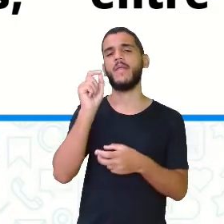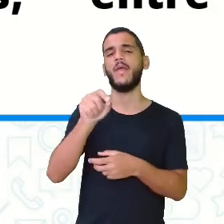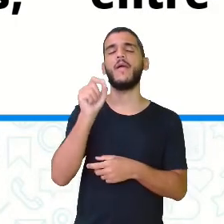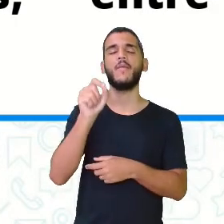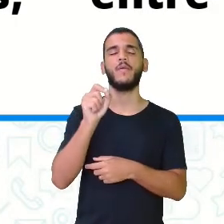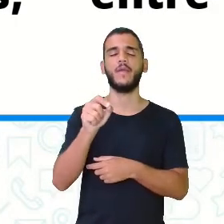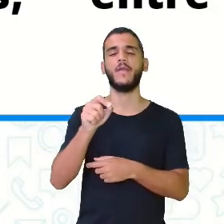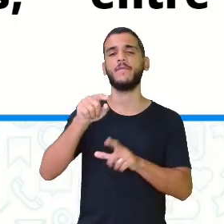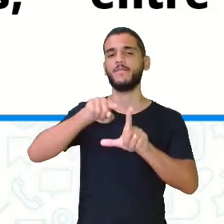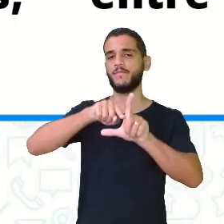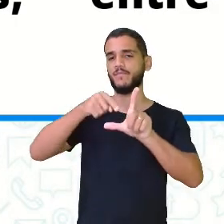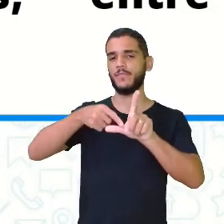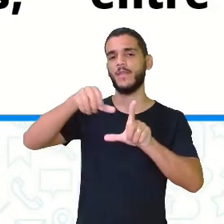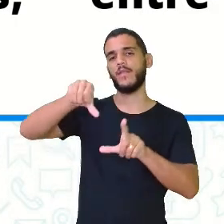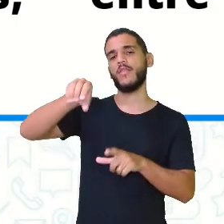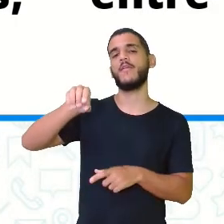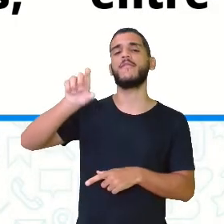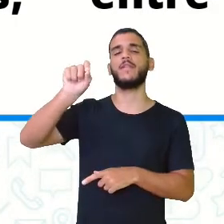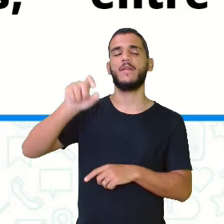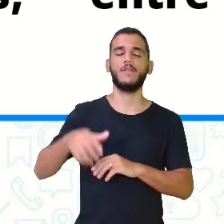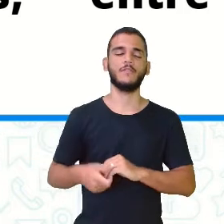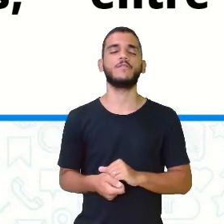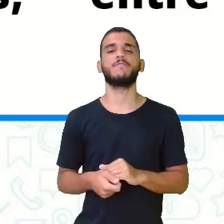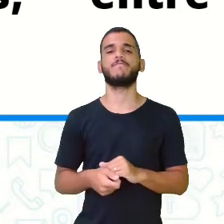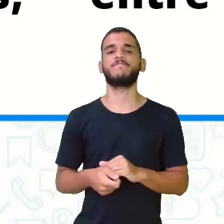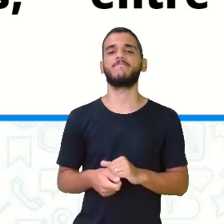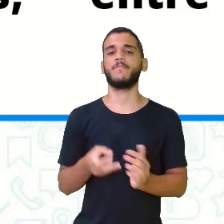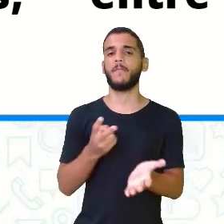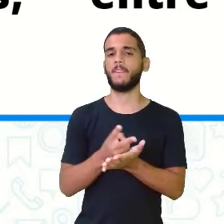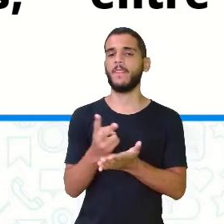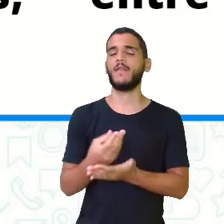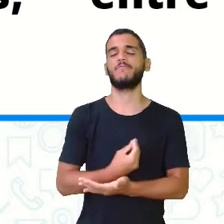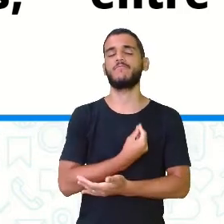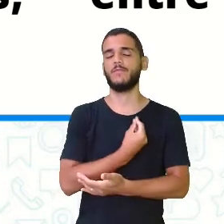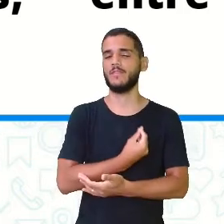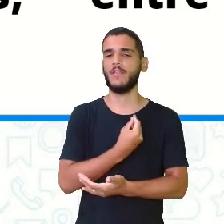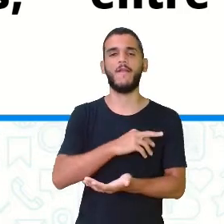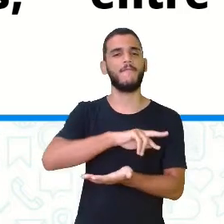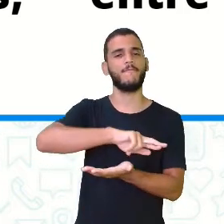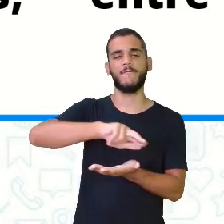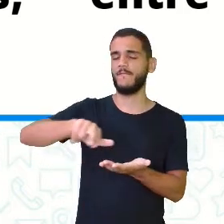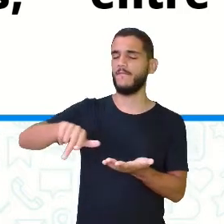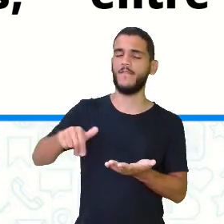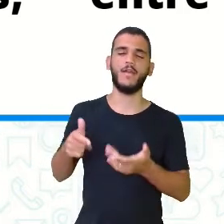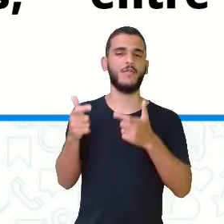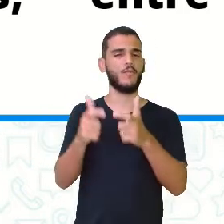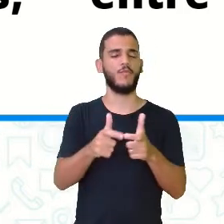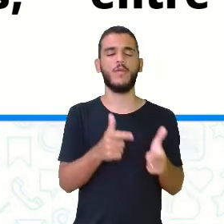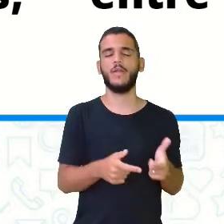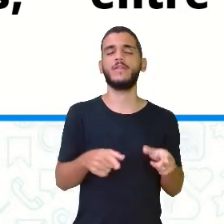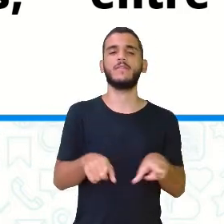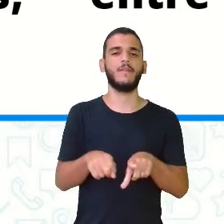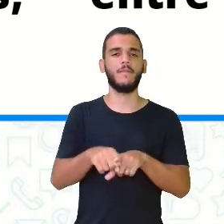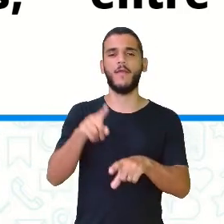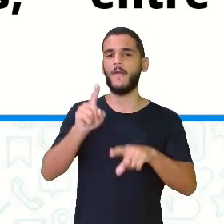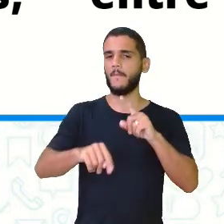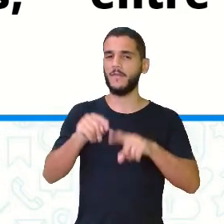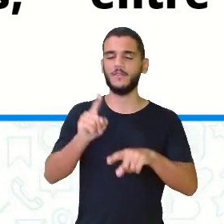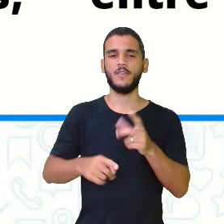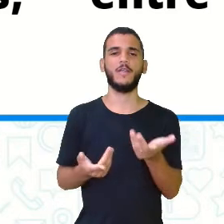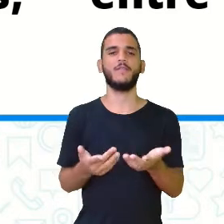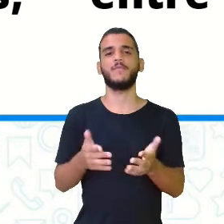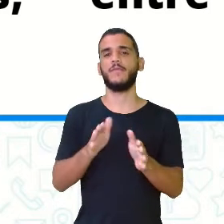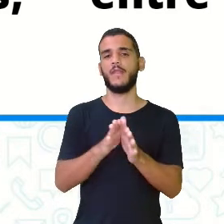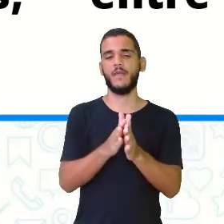ângulo reto, que é o ângulo de 90 graus. Ele está presente nos mais diferentes lugares e objetos, como